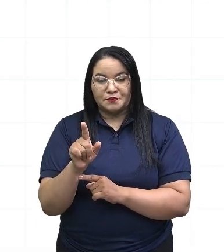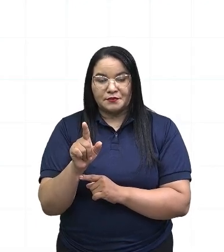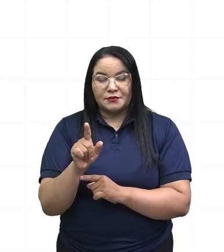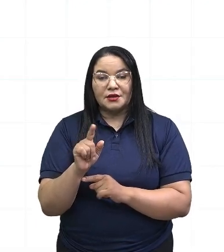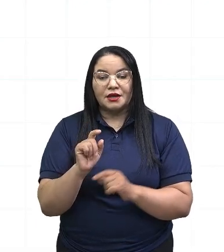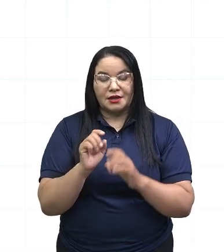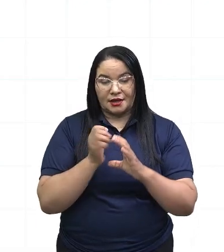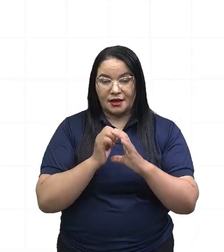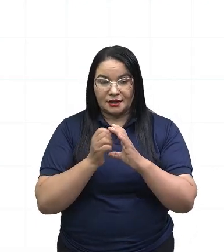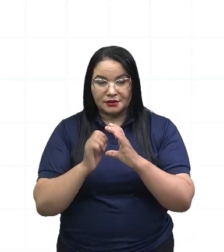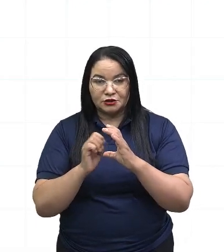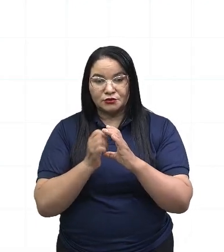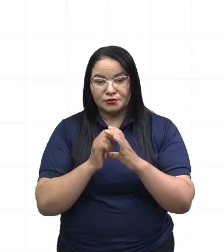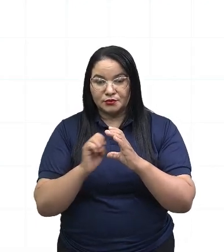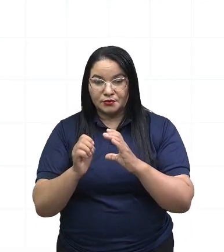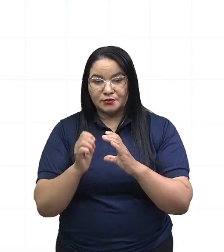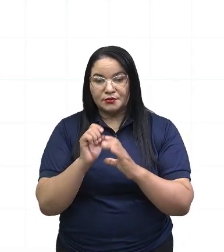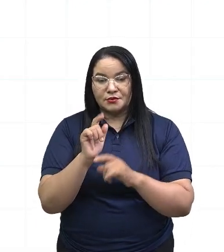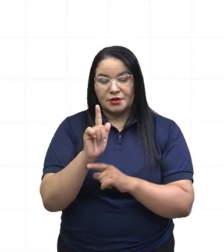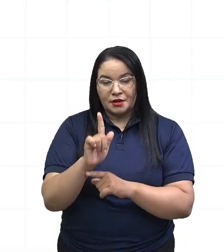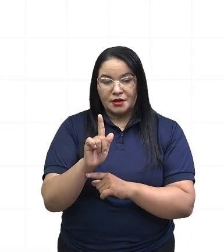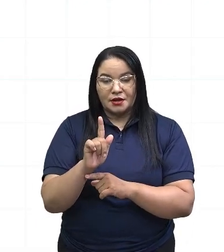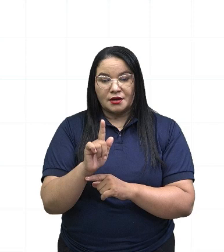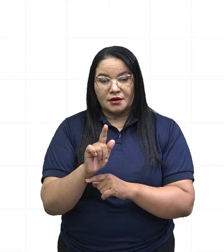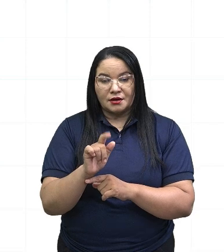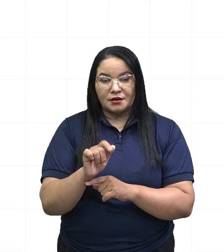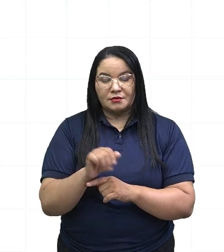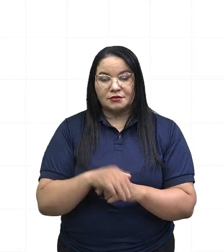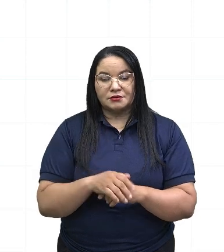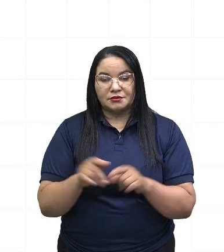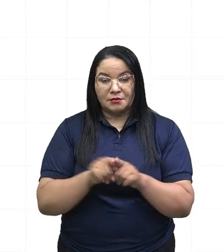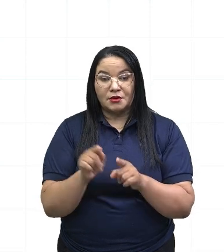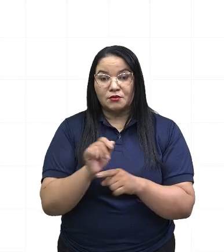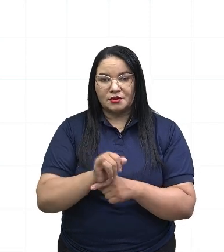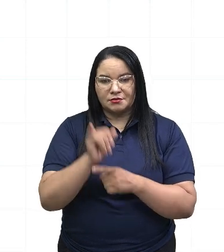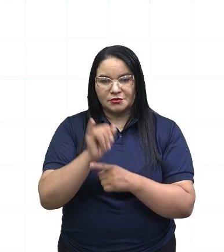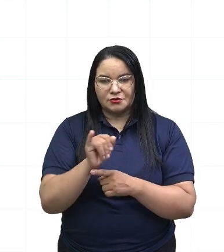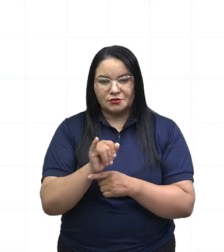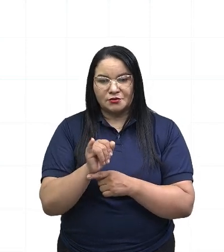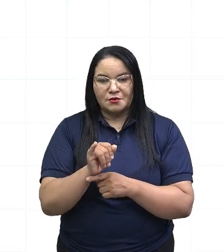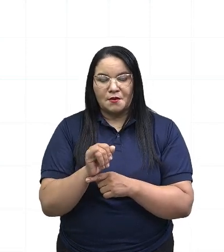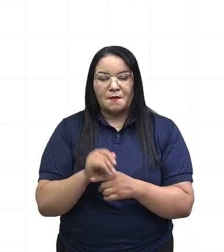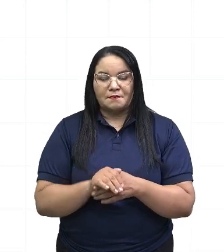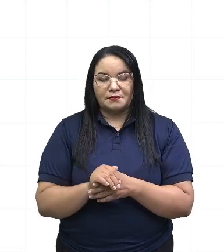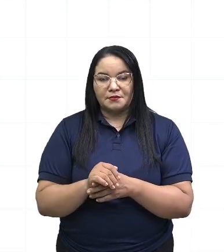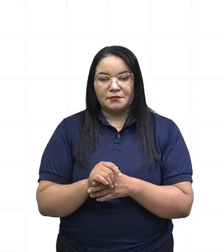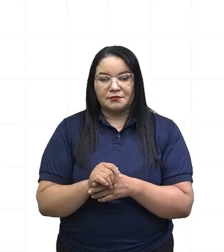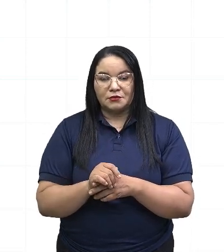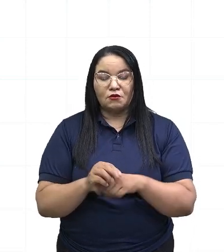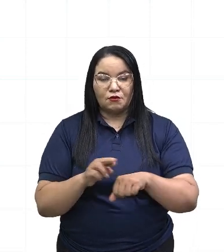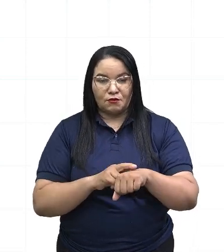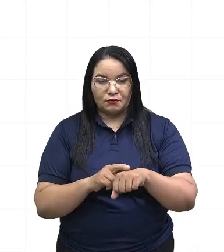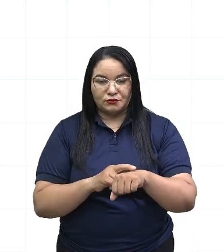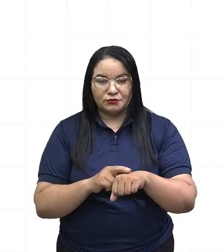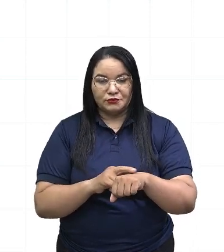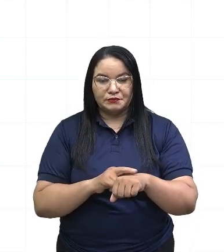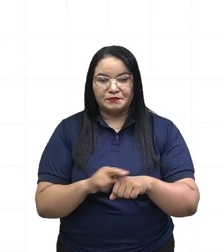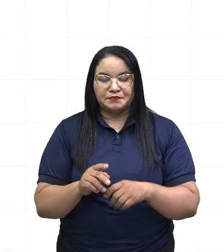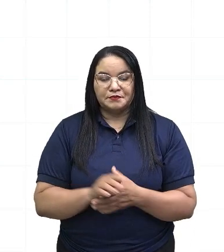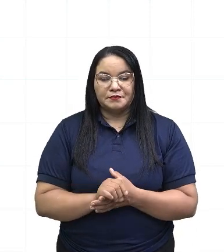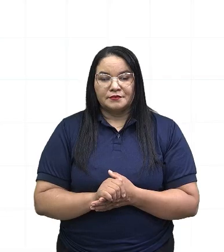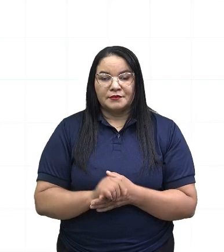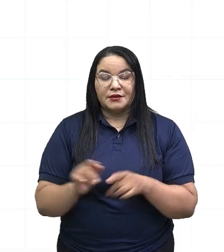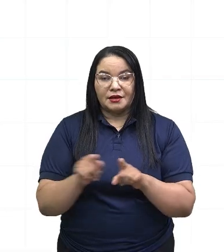onda eletromagnética gama no meio ali, né? Representado de roxinho. E aí, gente, na